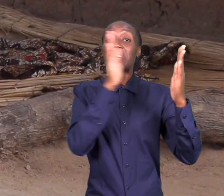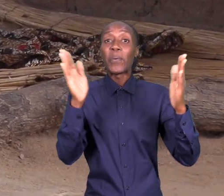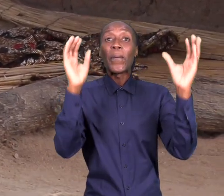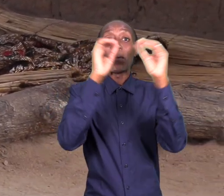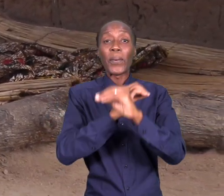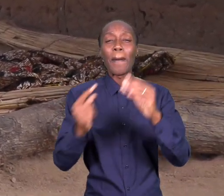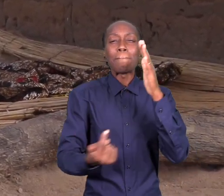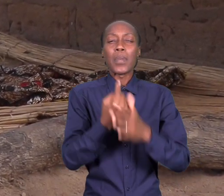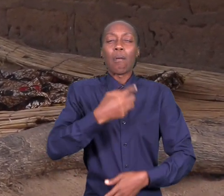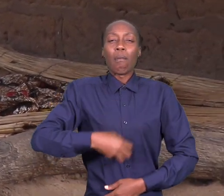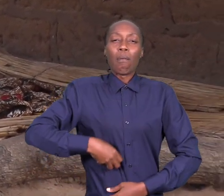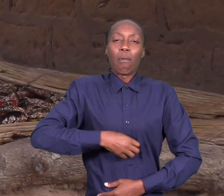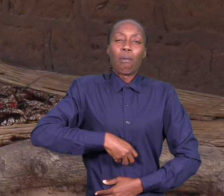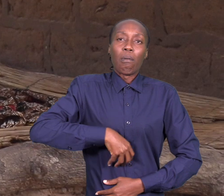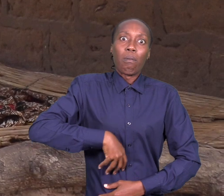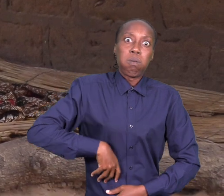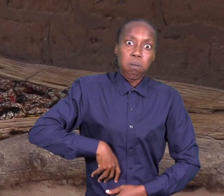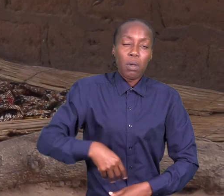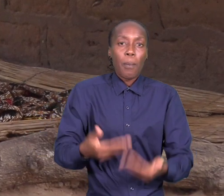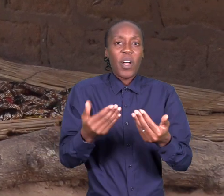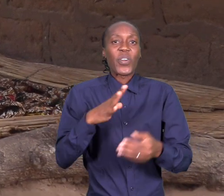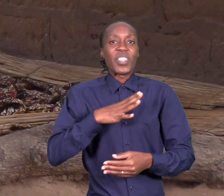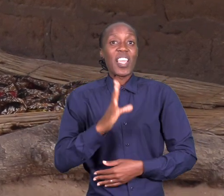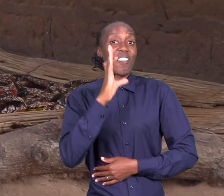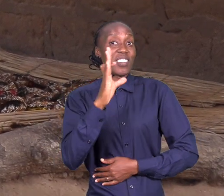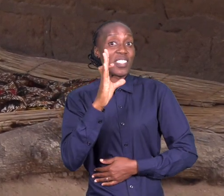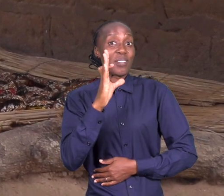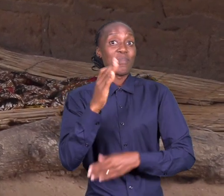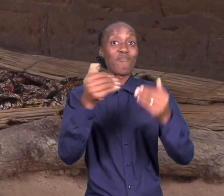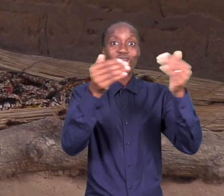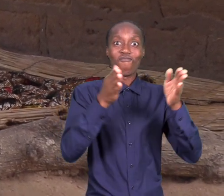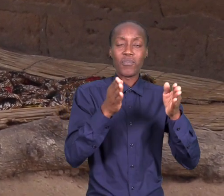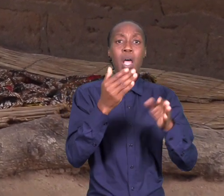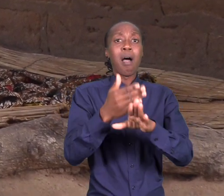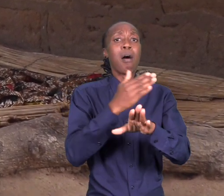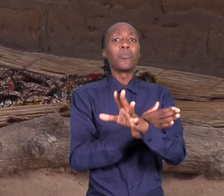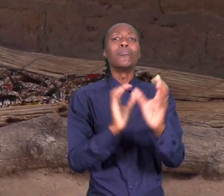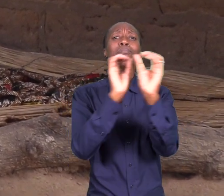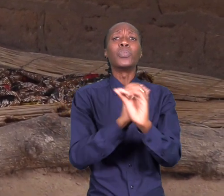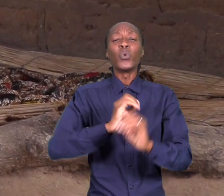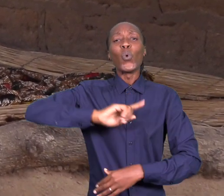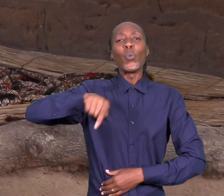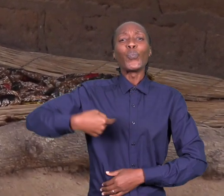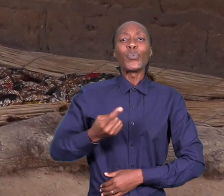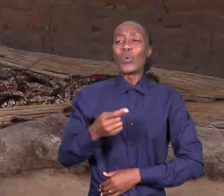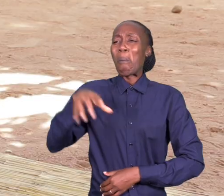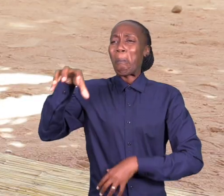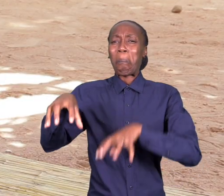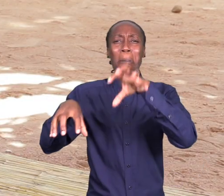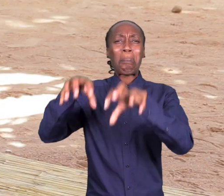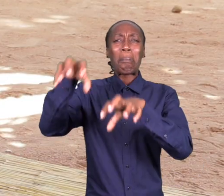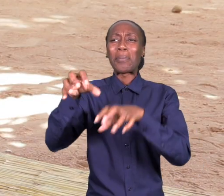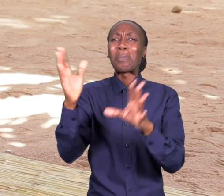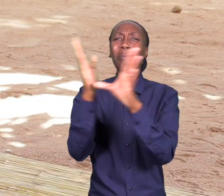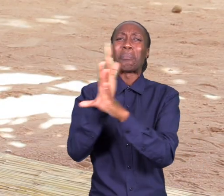completar os 6 meses, faziam diarreia. Hoje já temos latrinas, o que antigamente não tínhamos.